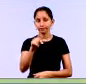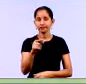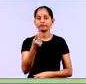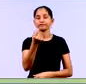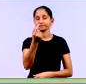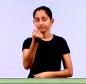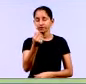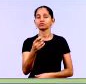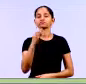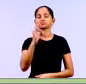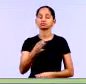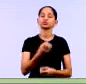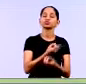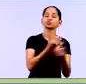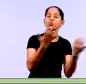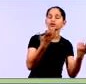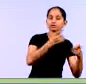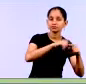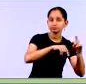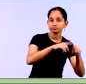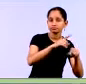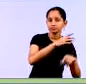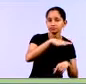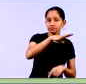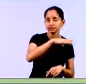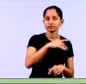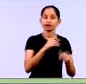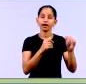total de matéria-prima. Tranquilos?